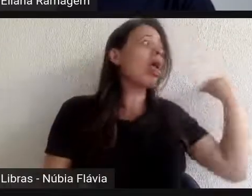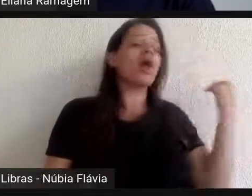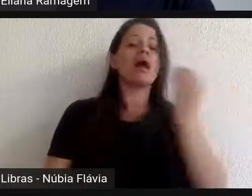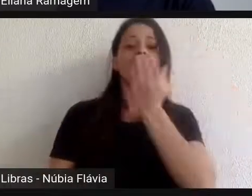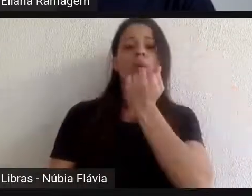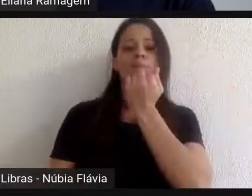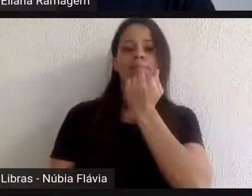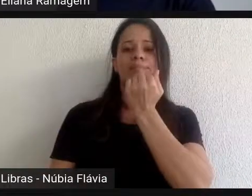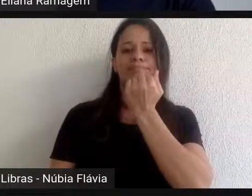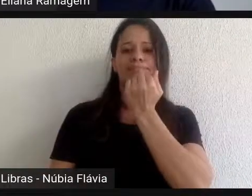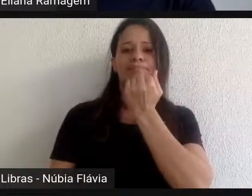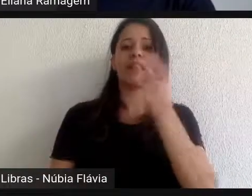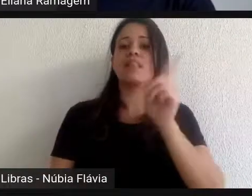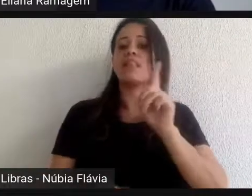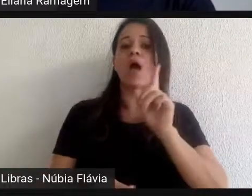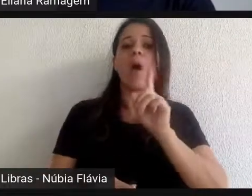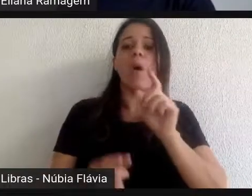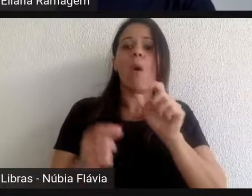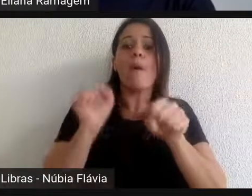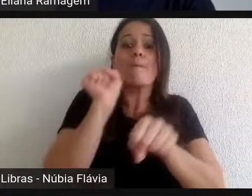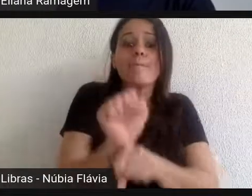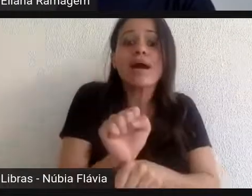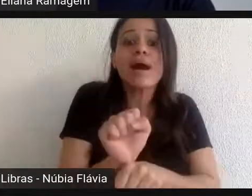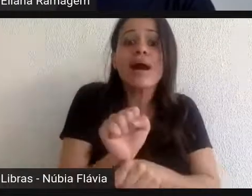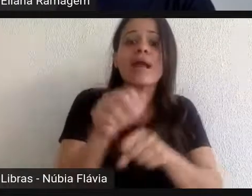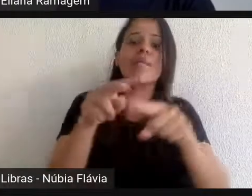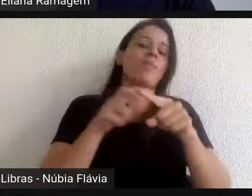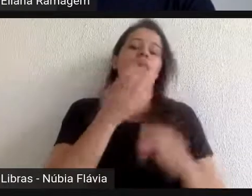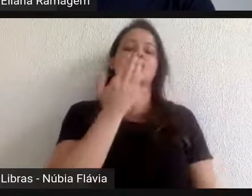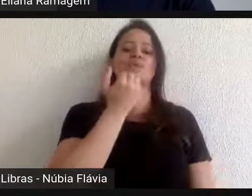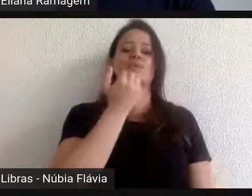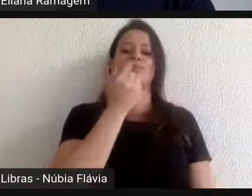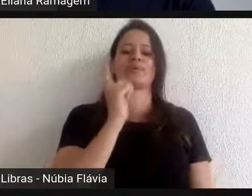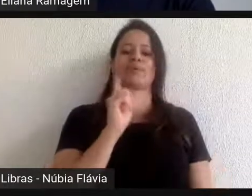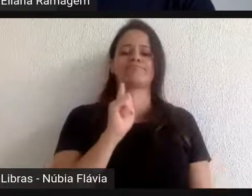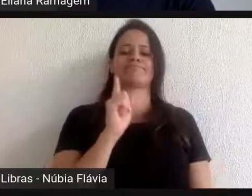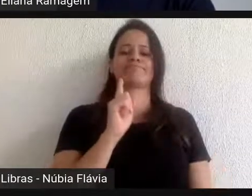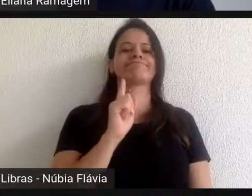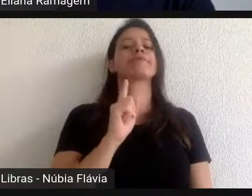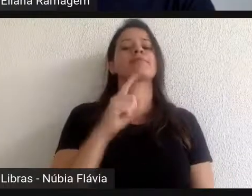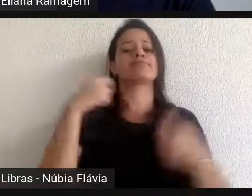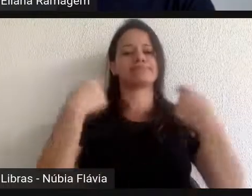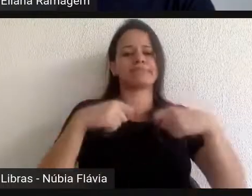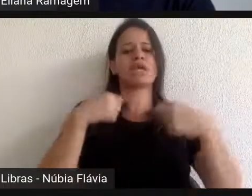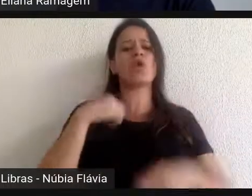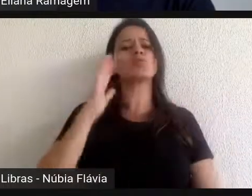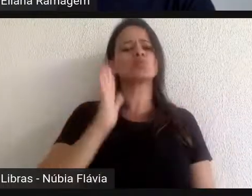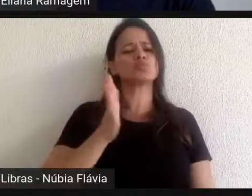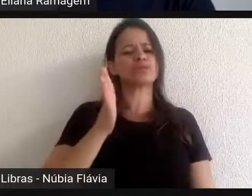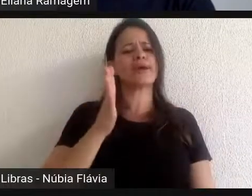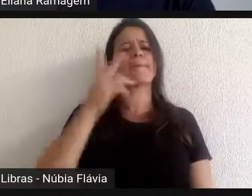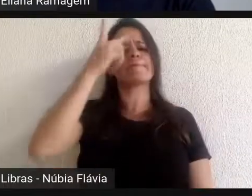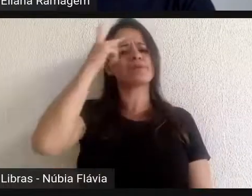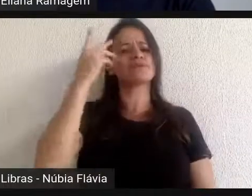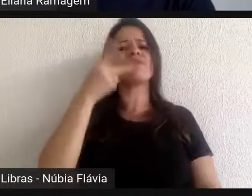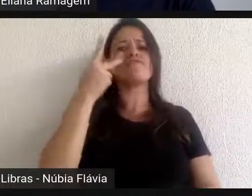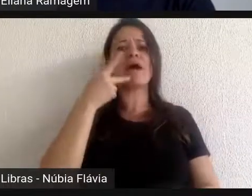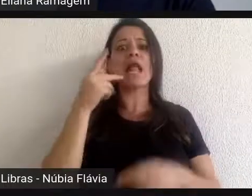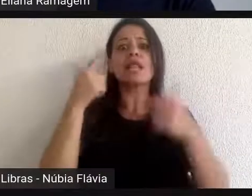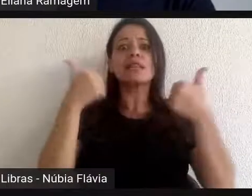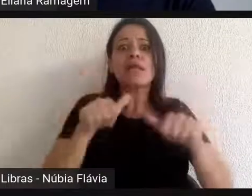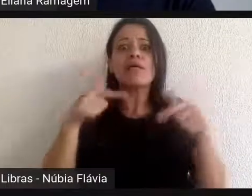esquecendo de parar para fazer a sua refeição, né? Então são frequentes os relatos de pessoas que estavam lá